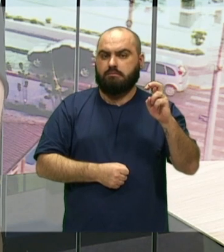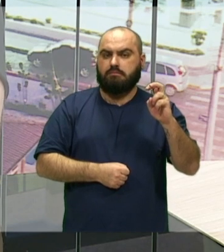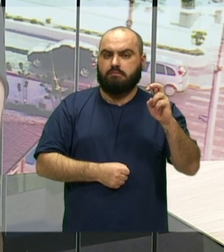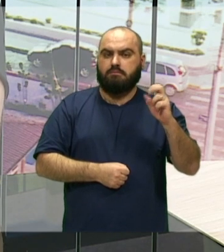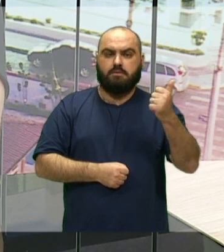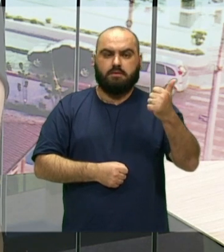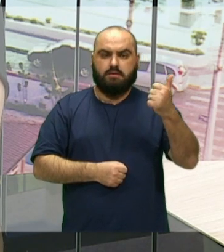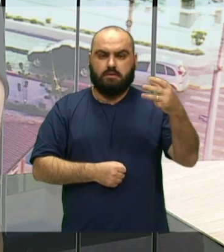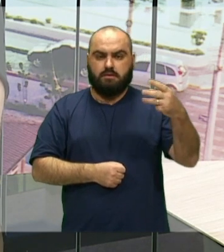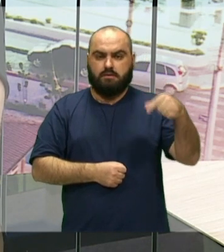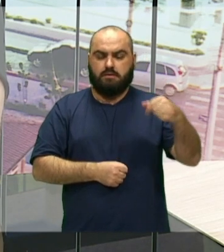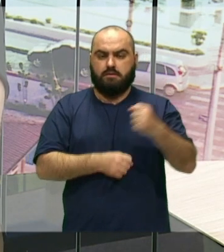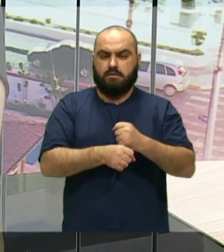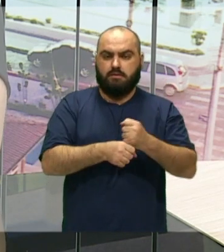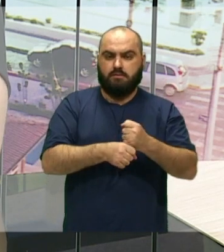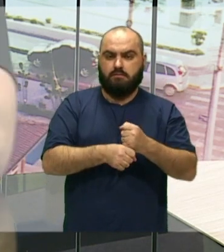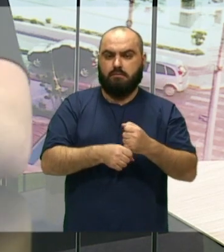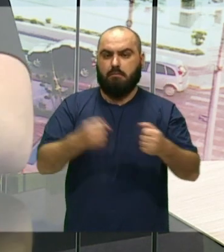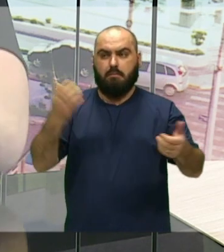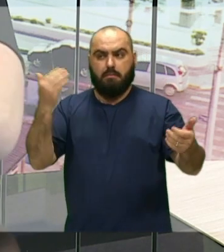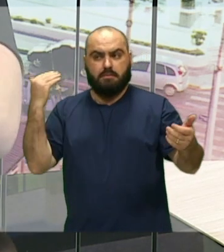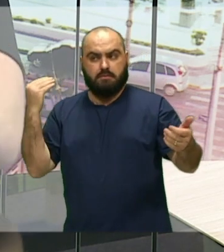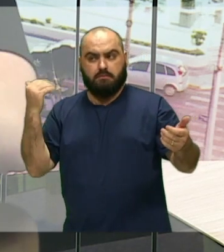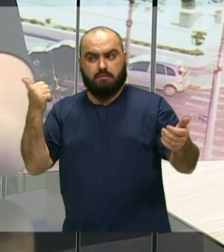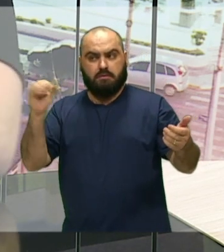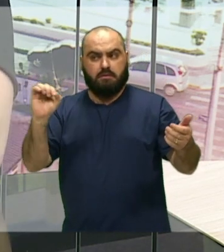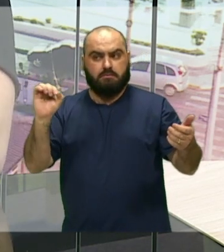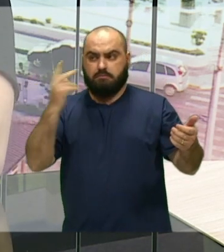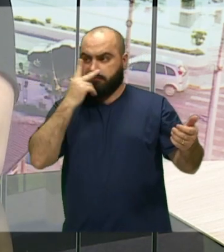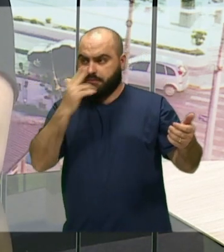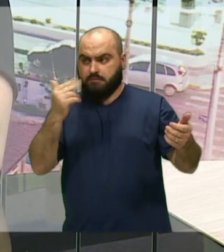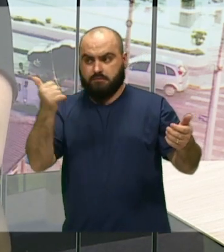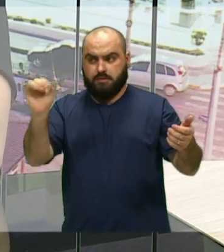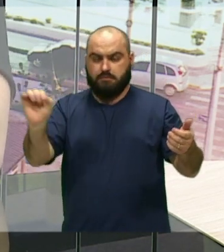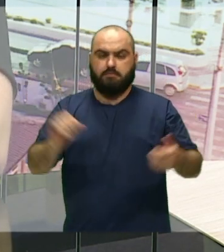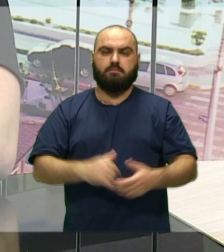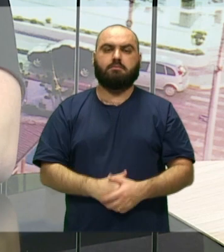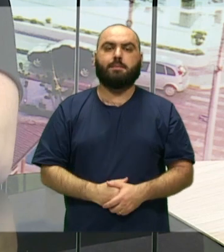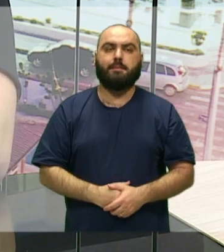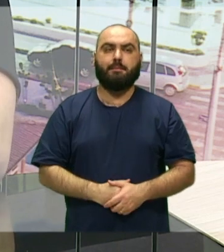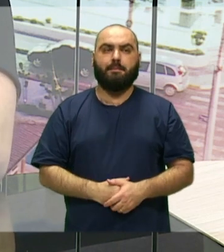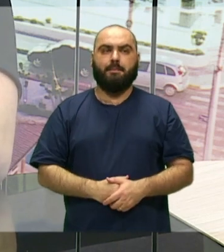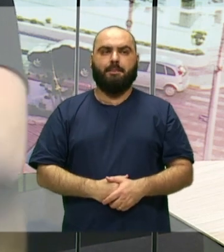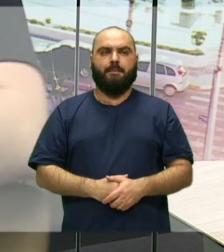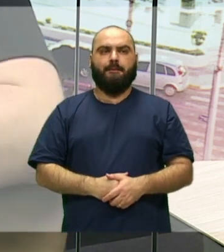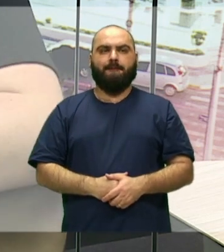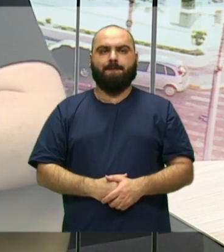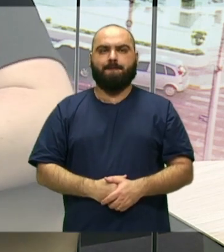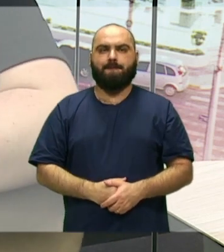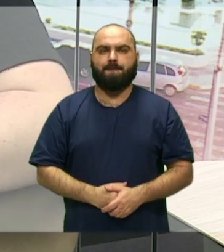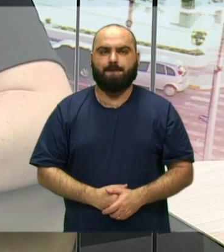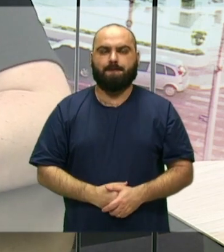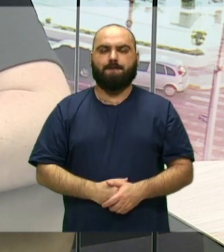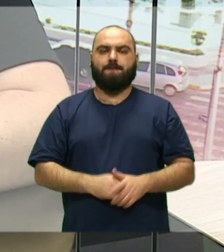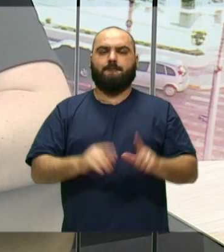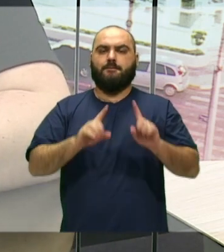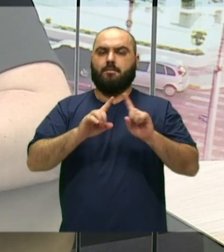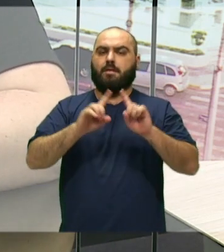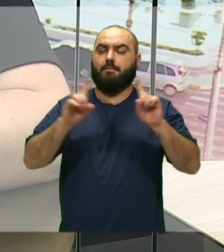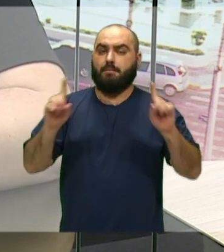13 Esse ano acho que foram 10 se eu não me engano eh mas a gente tem